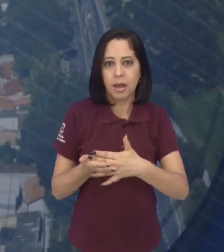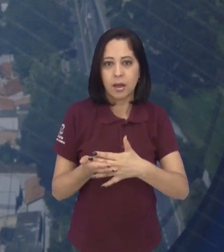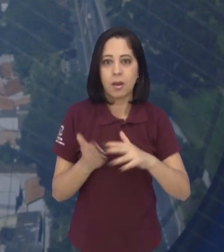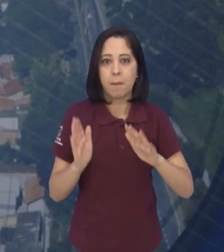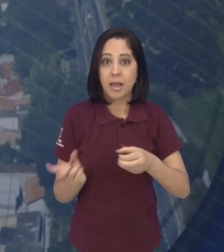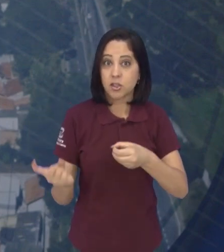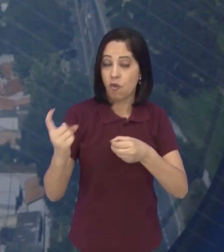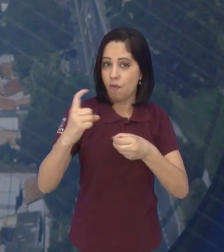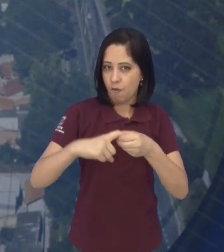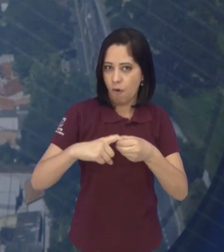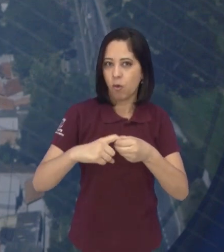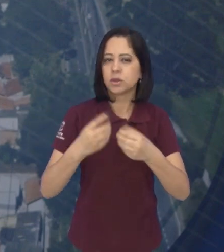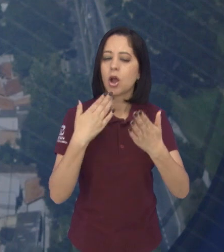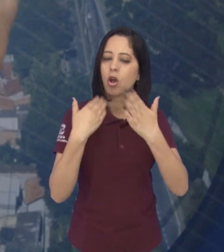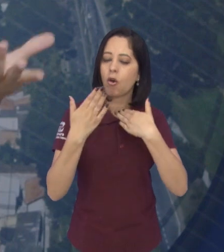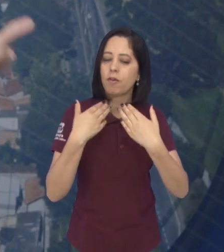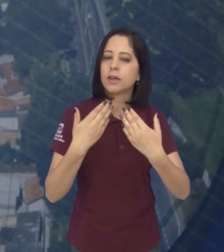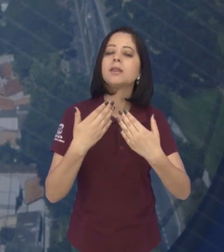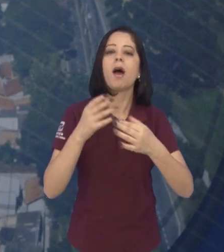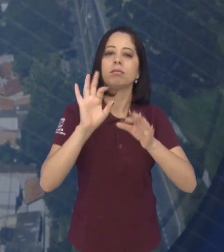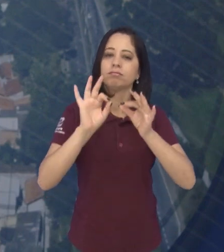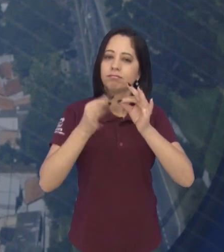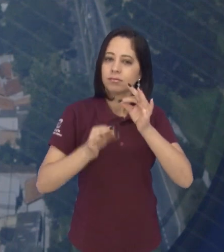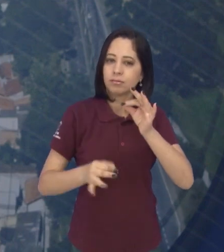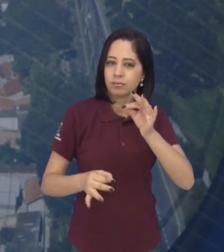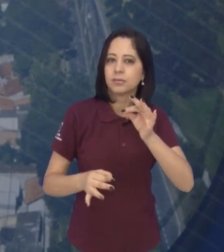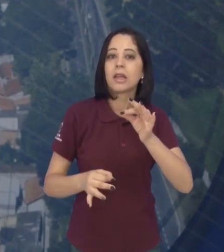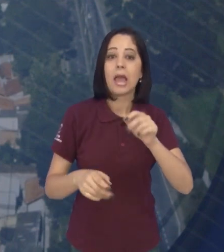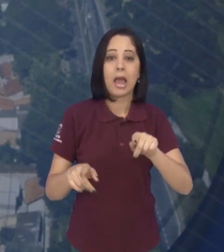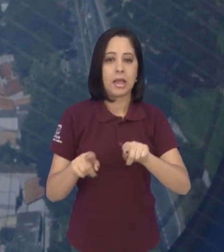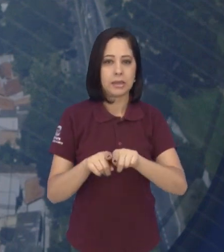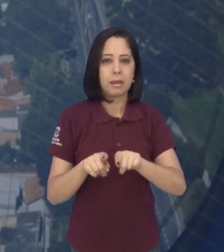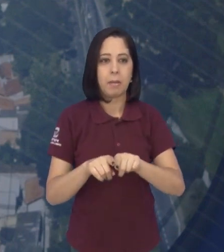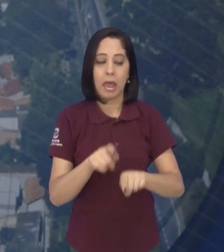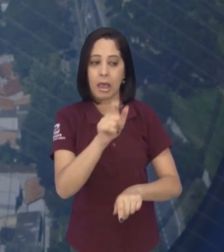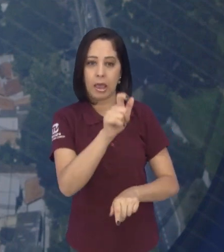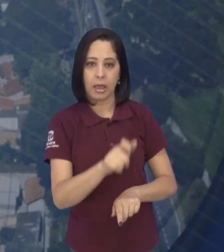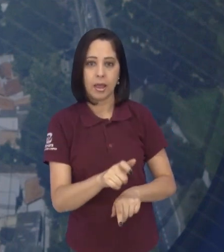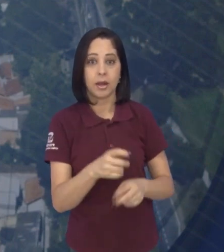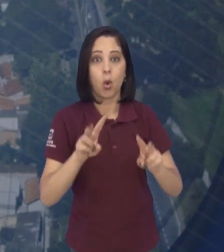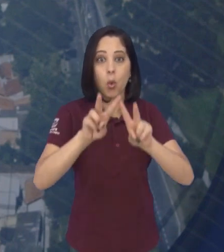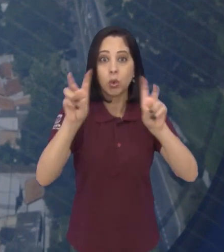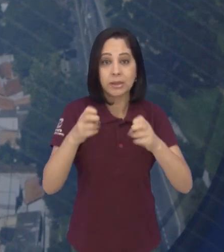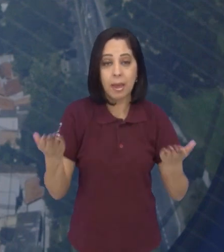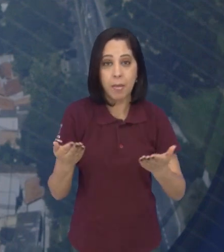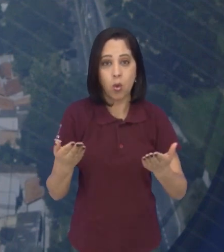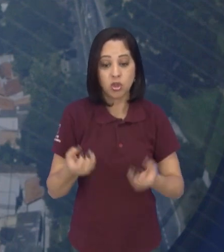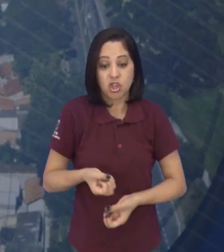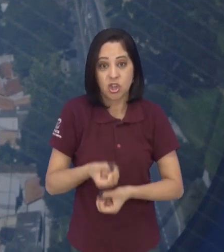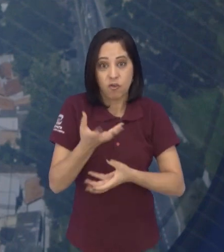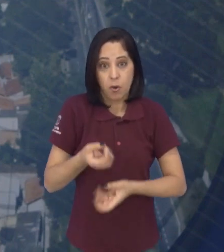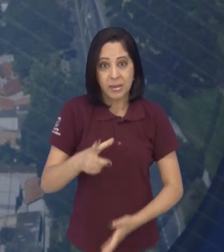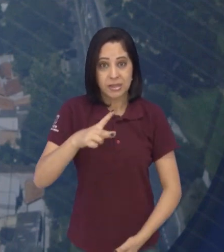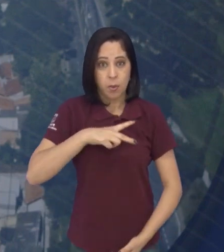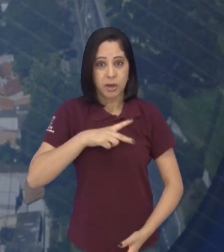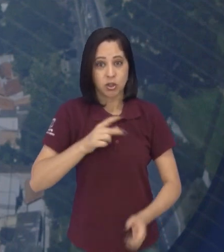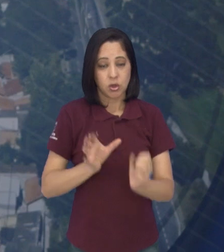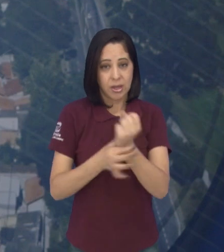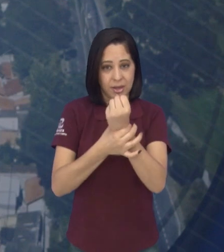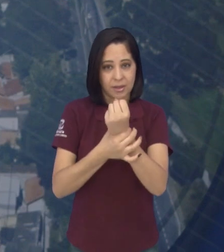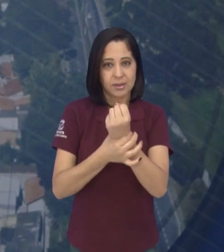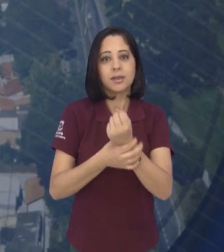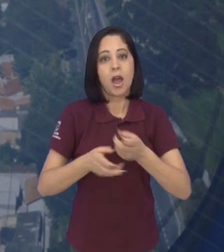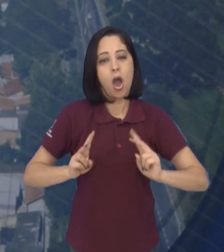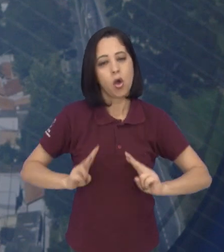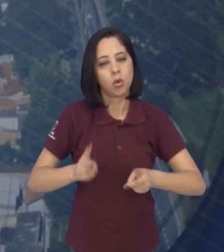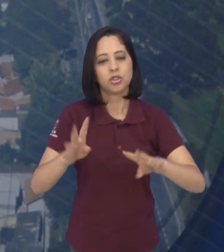pouco a gente volta para conversar com o Fábio, com o Eduardo também. Hoje estamos falando sobre proteção de dados aqui no Diálogos. Fiquem com a